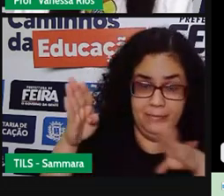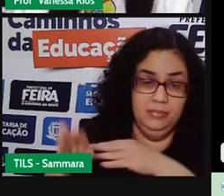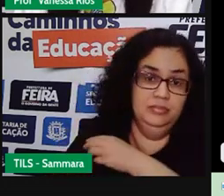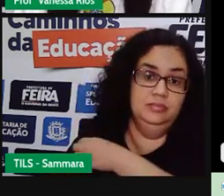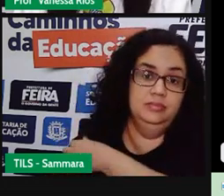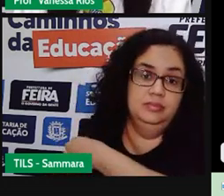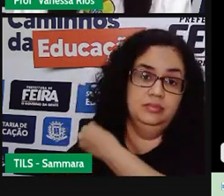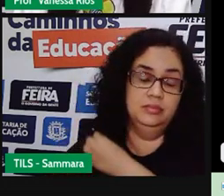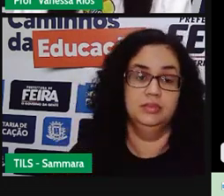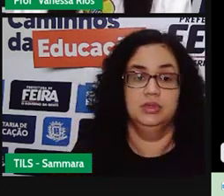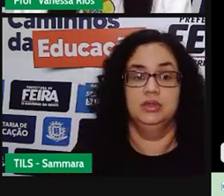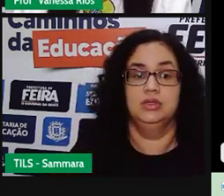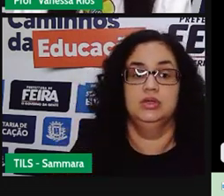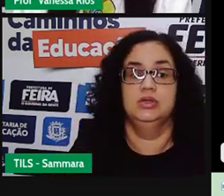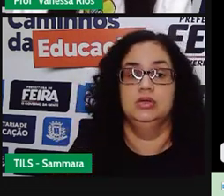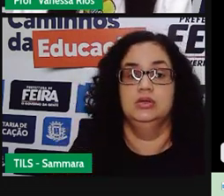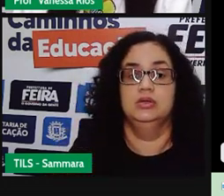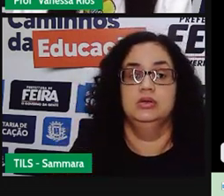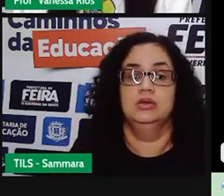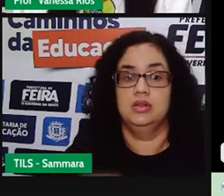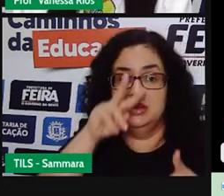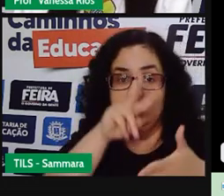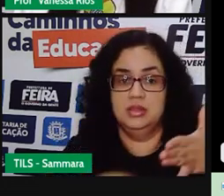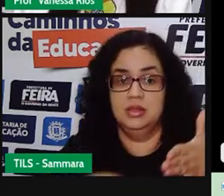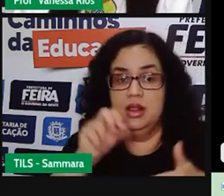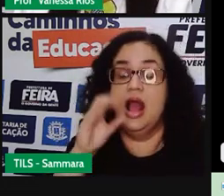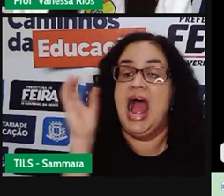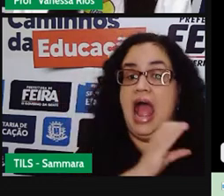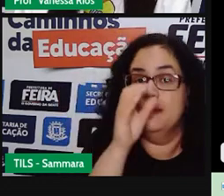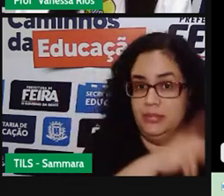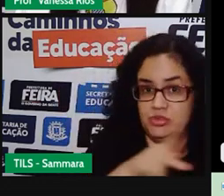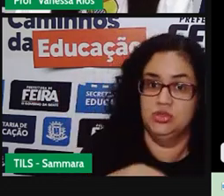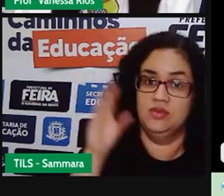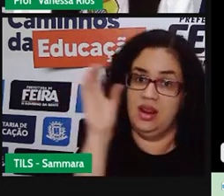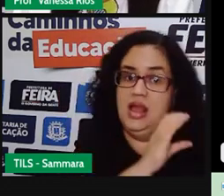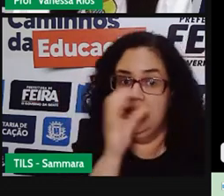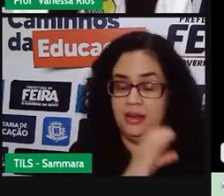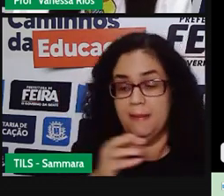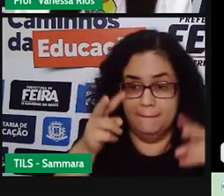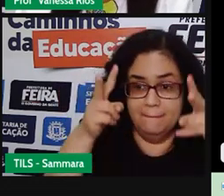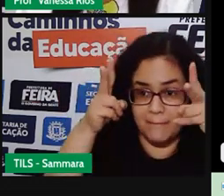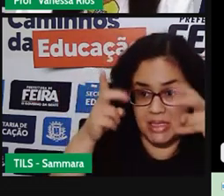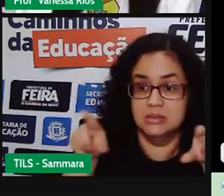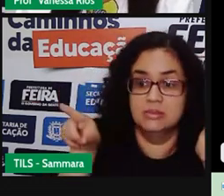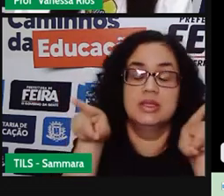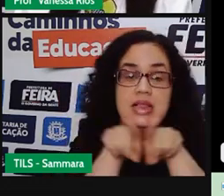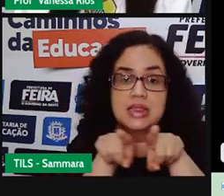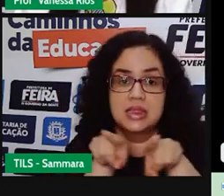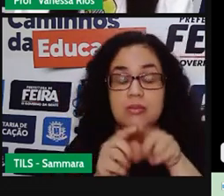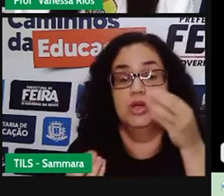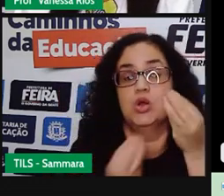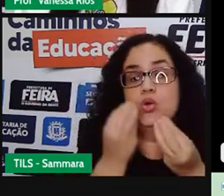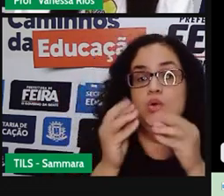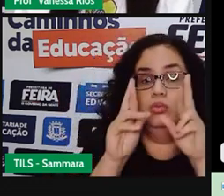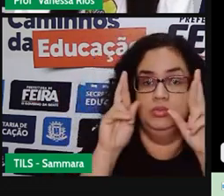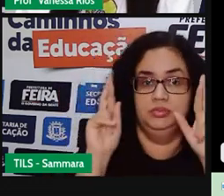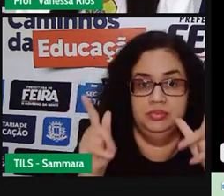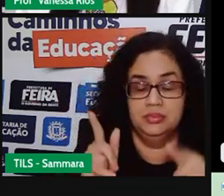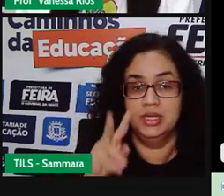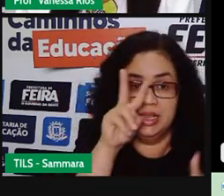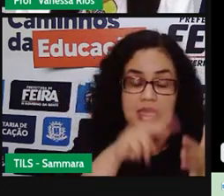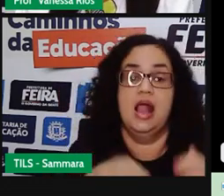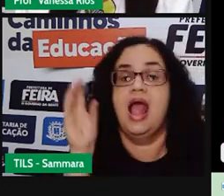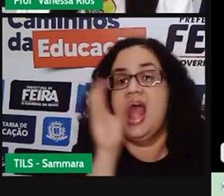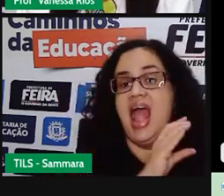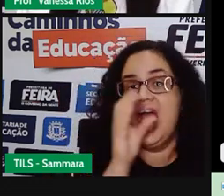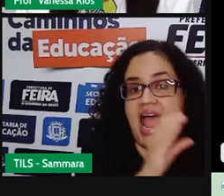perceber também como é diferente quando a gente lê rápido, sem respeitar a pontuação e sem respeitar